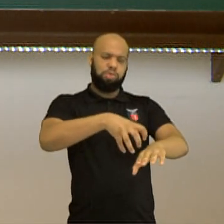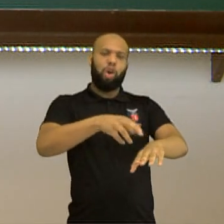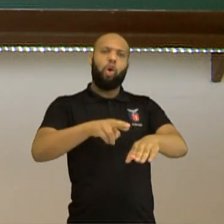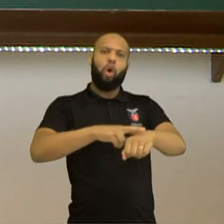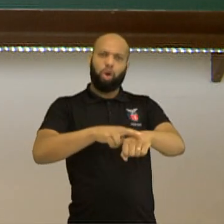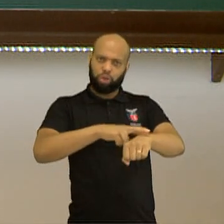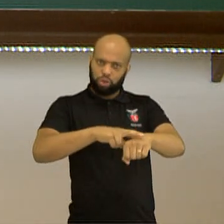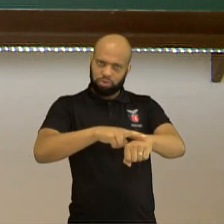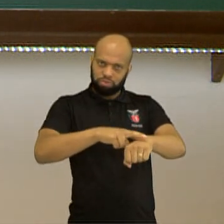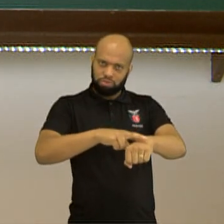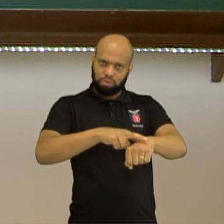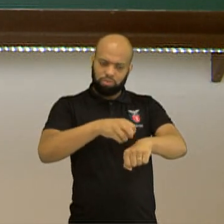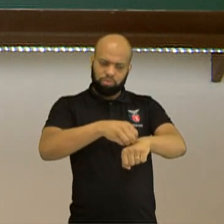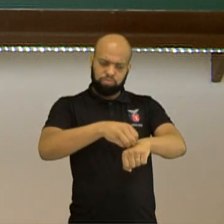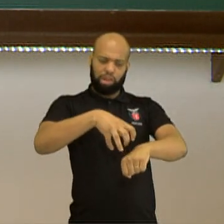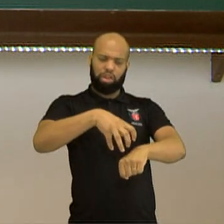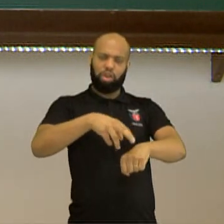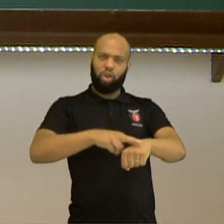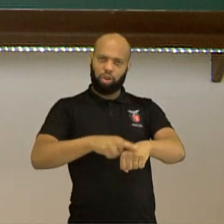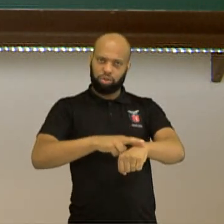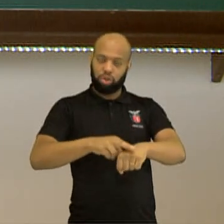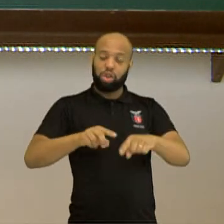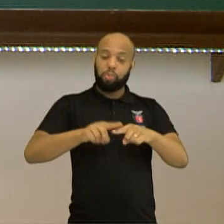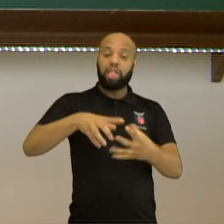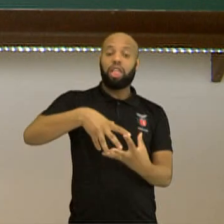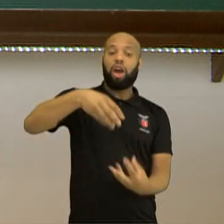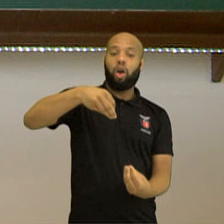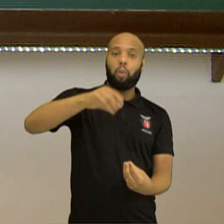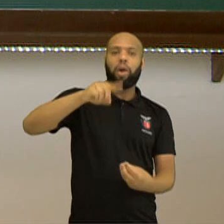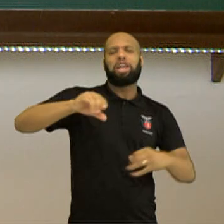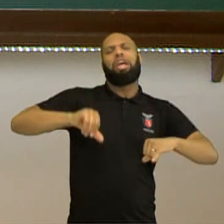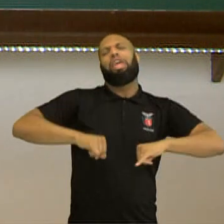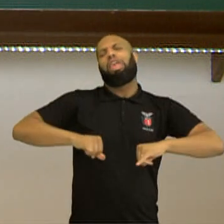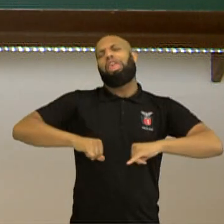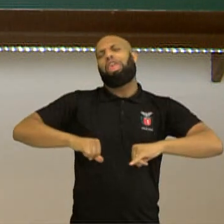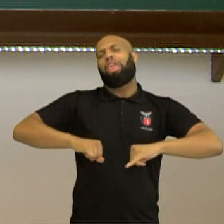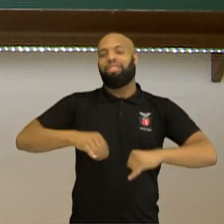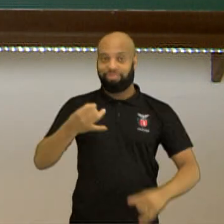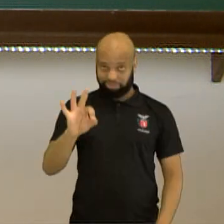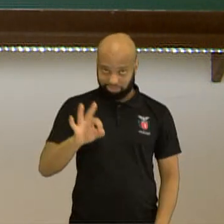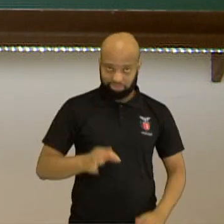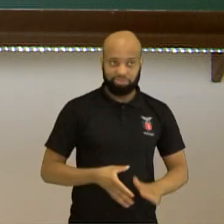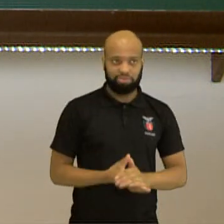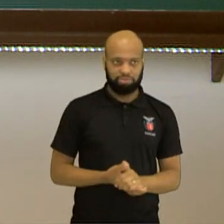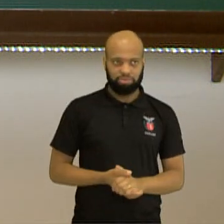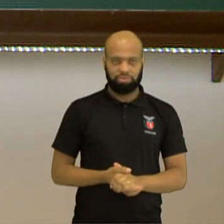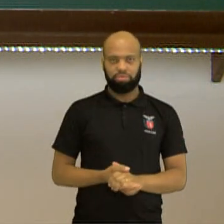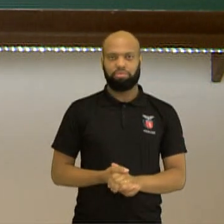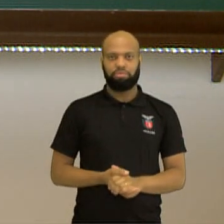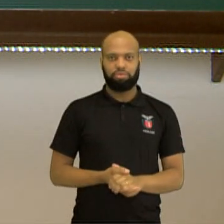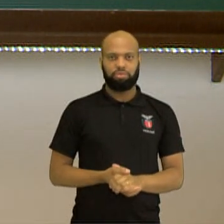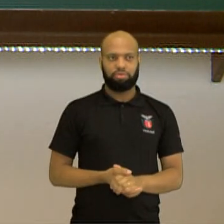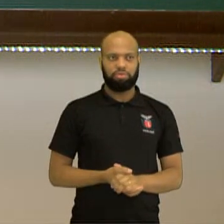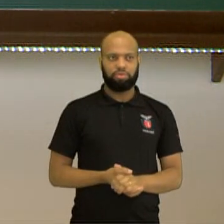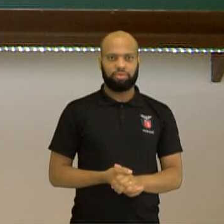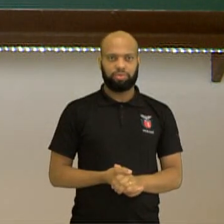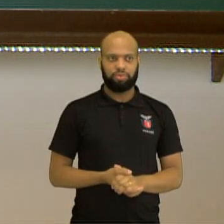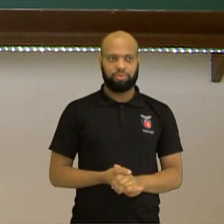braço, imagine isso na alma, né? Explicando um pouco melhor o sentido para quem não lembra o que é hematoma. Encerrou-se um